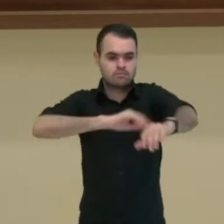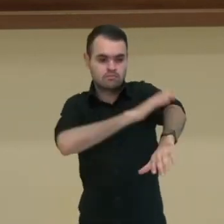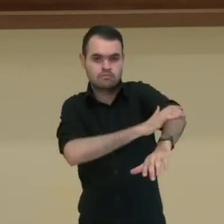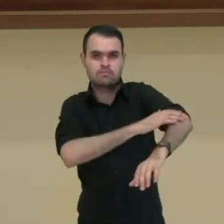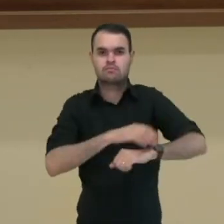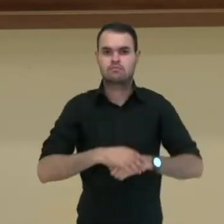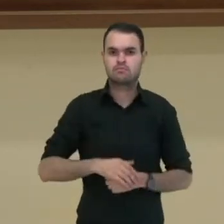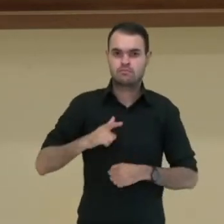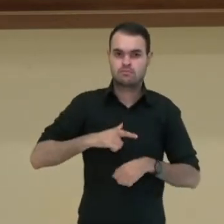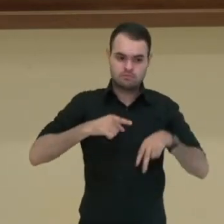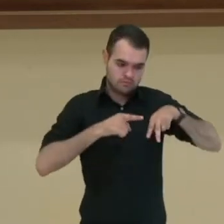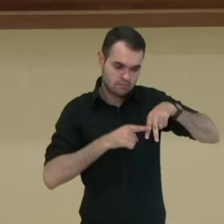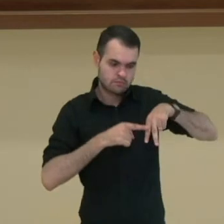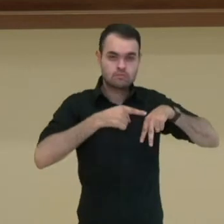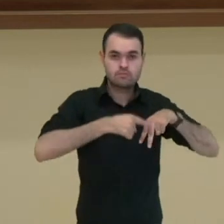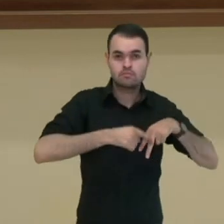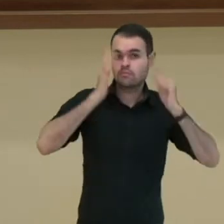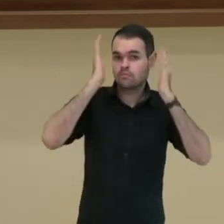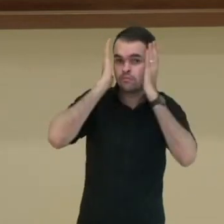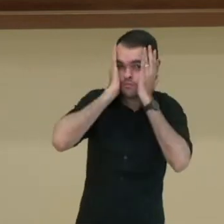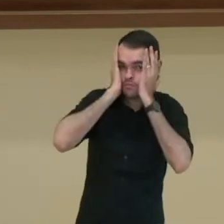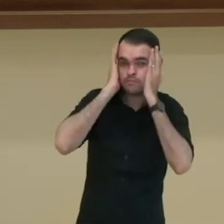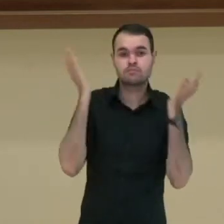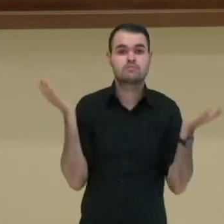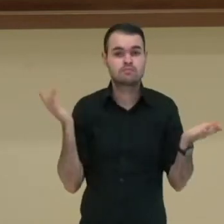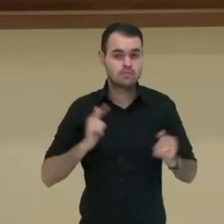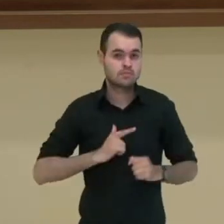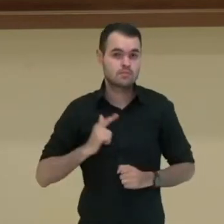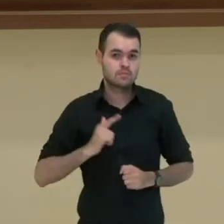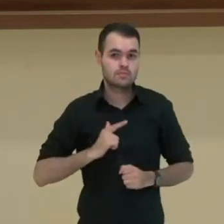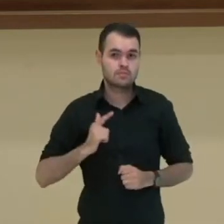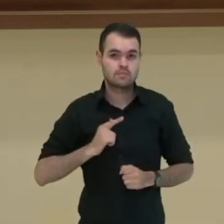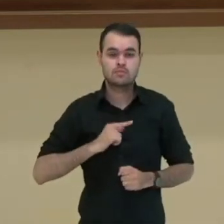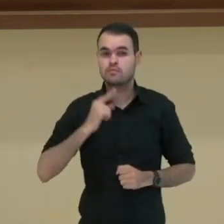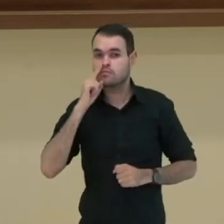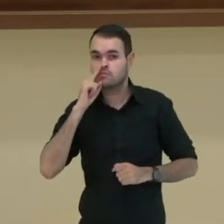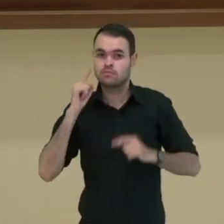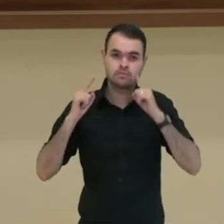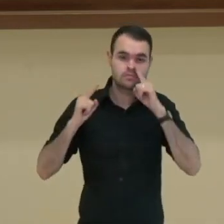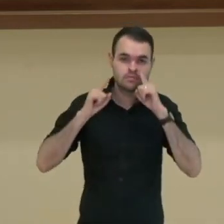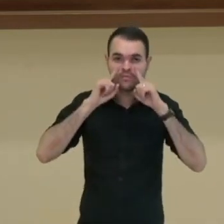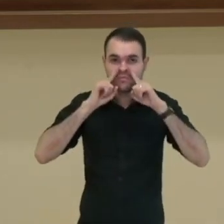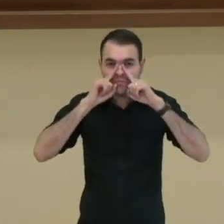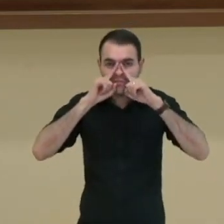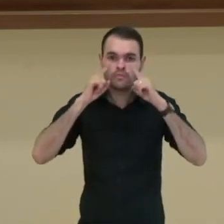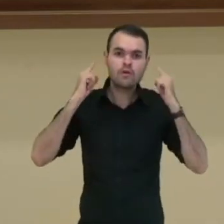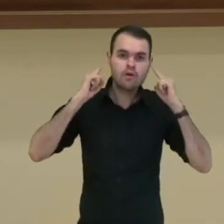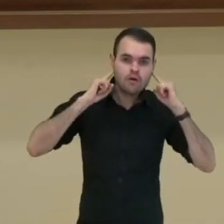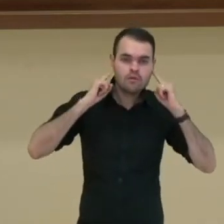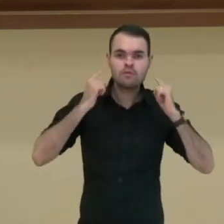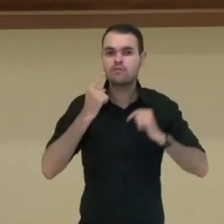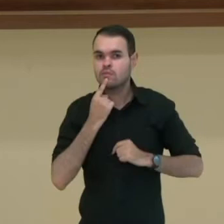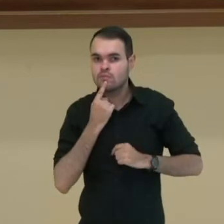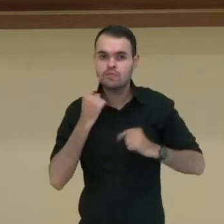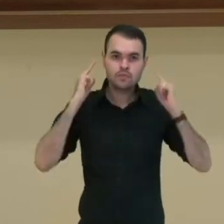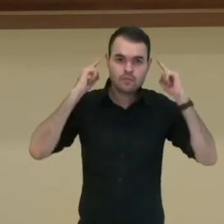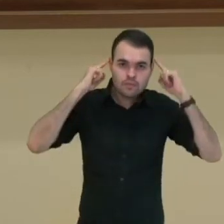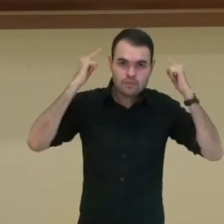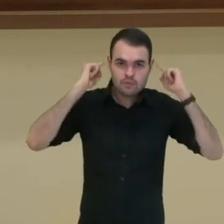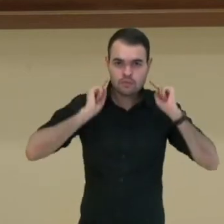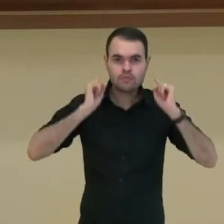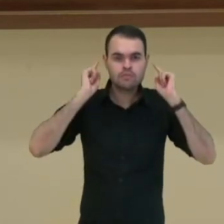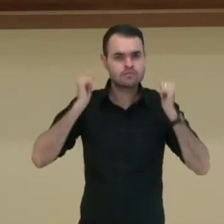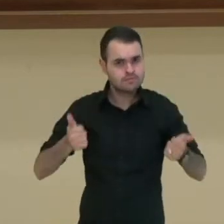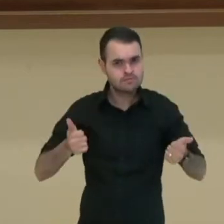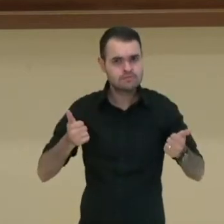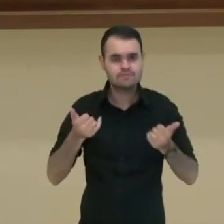temos 2 pernas, temos a cabeça, nós temos as fossas nasais, né, o nariz, 2 olhos, uma boca, 2 orelhas. Então,